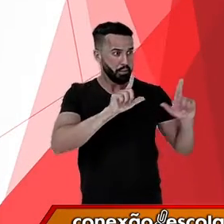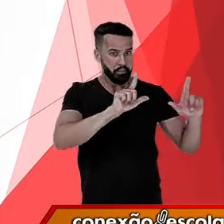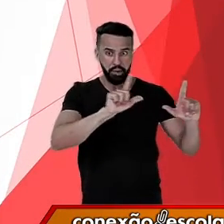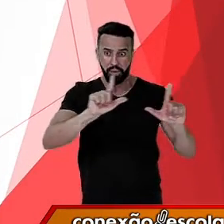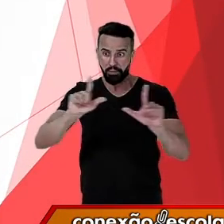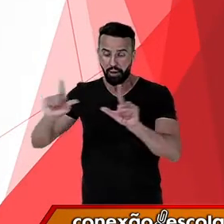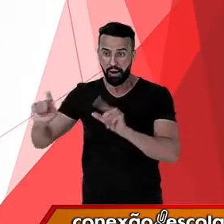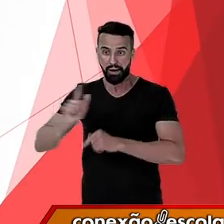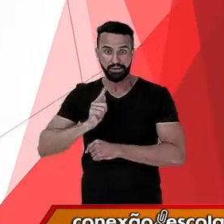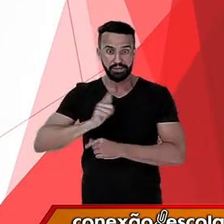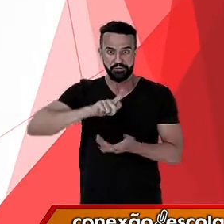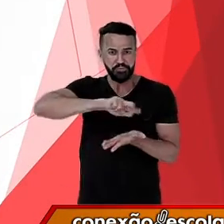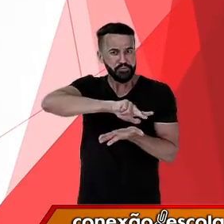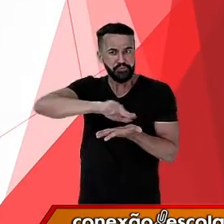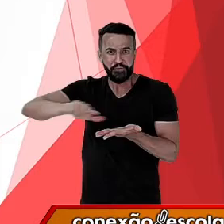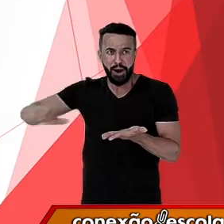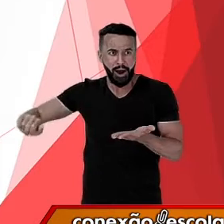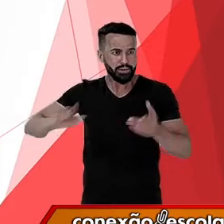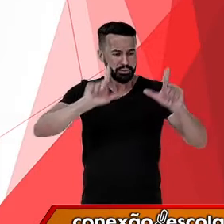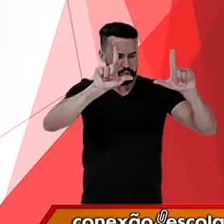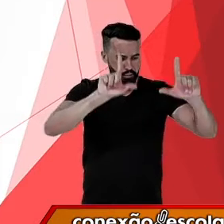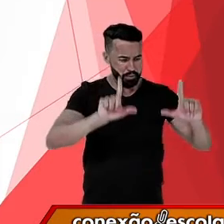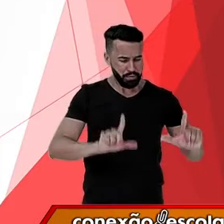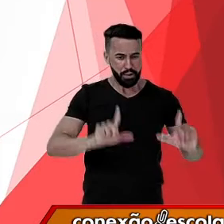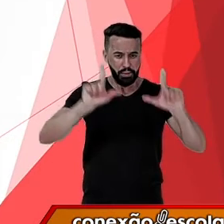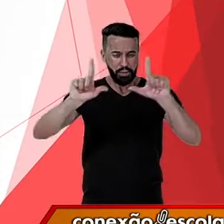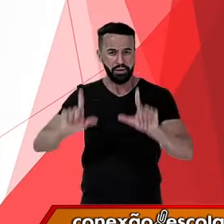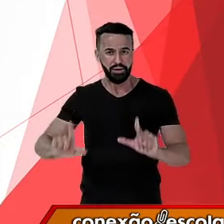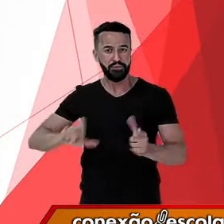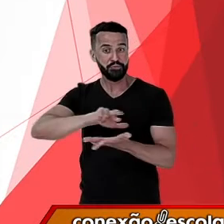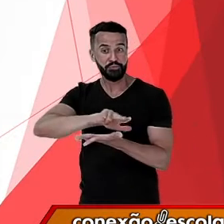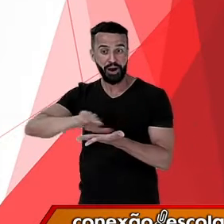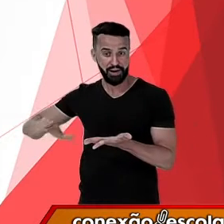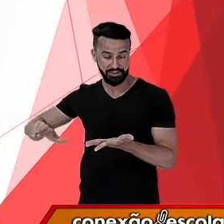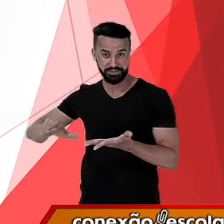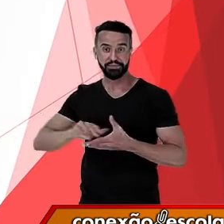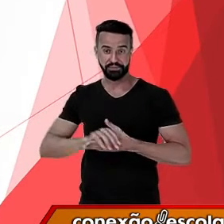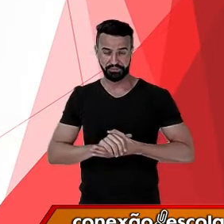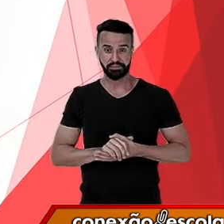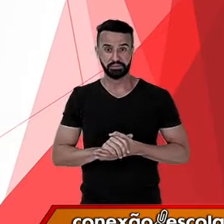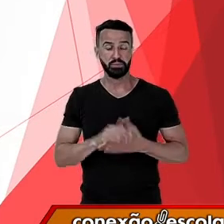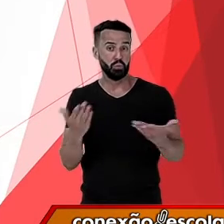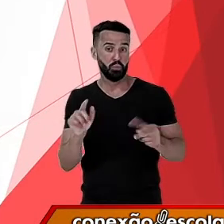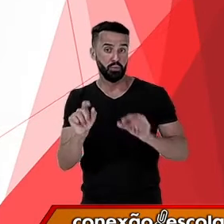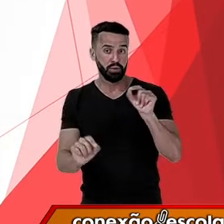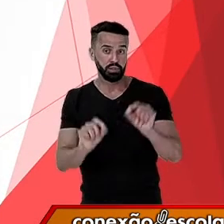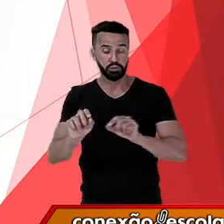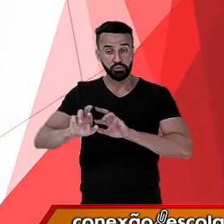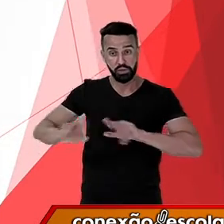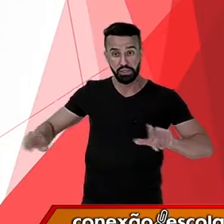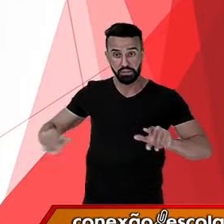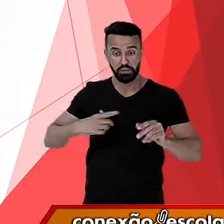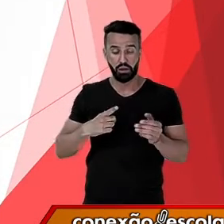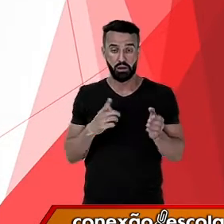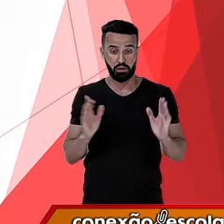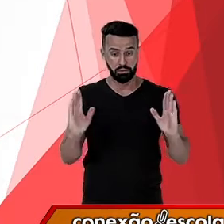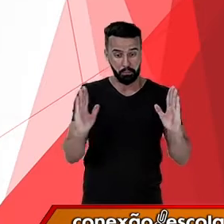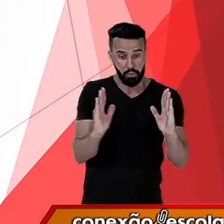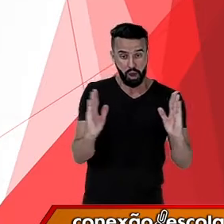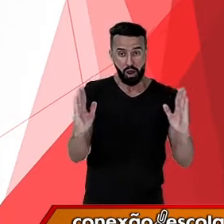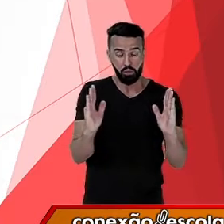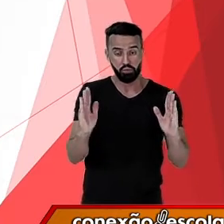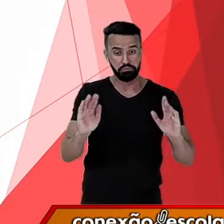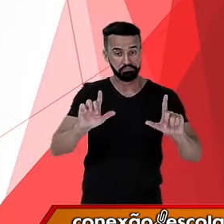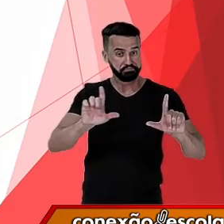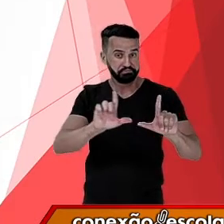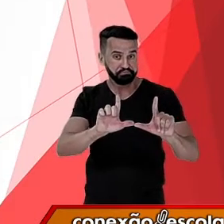de quadrinhos contando uma história. Então essa é uma das principais diferenças, a questão do tamanho, da